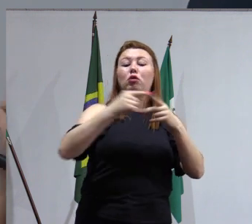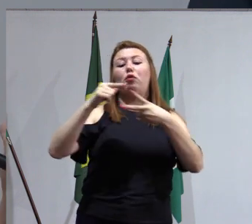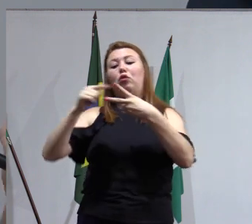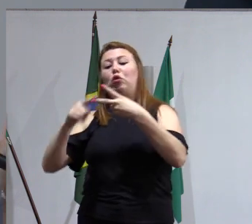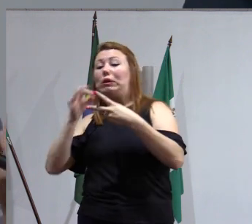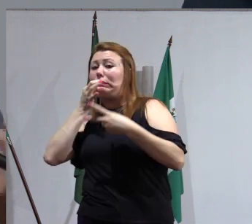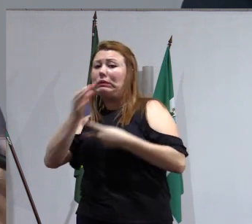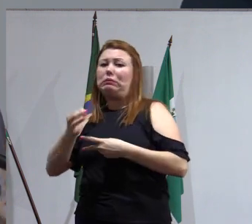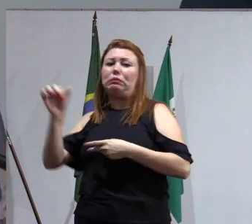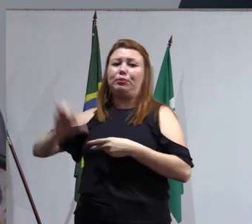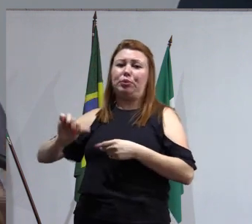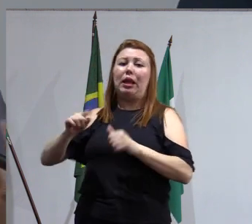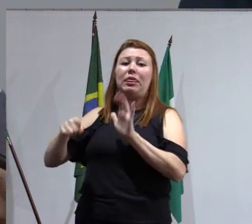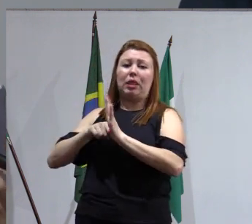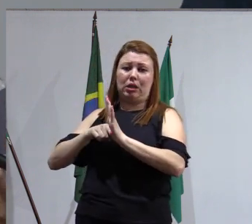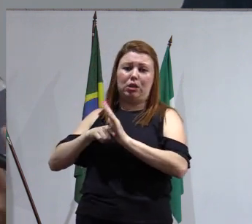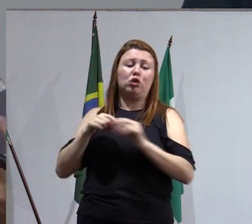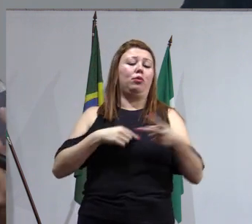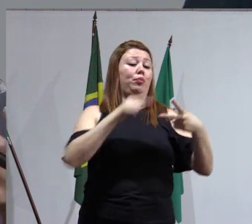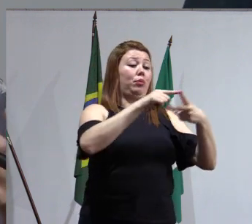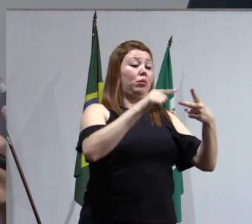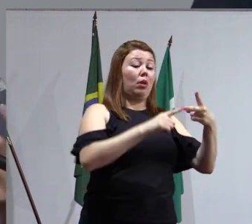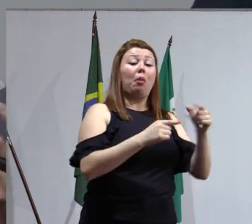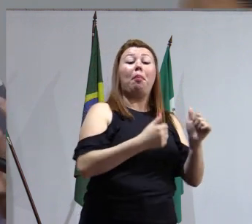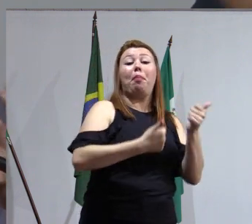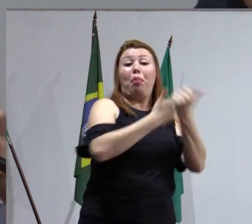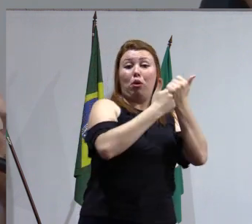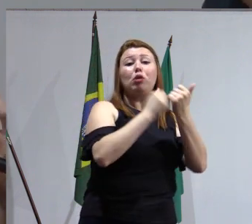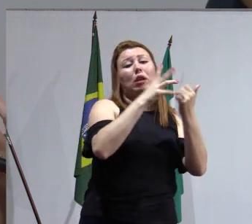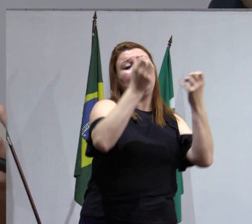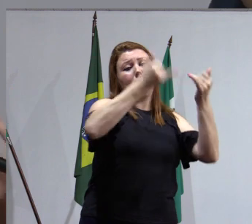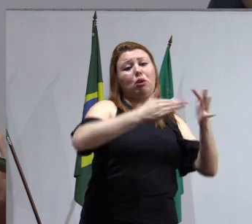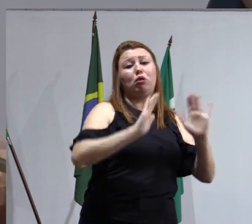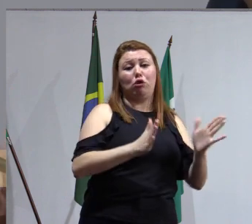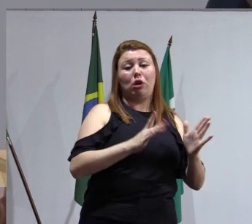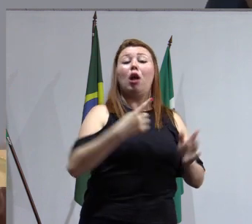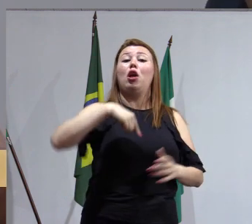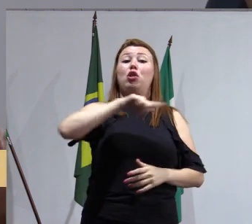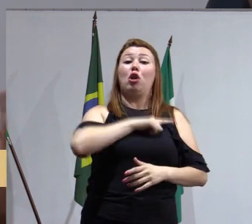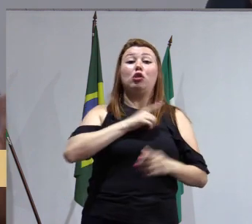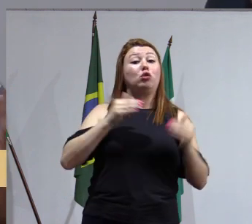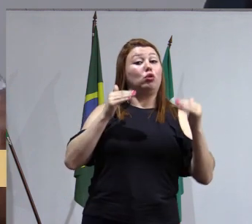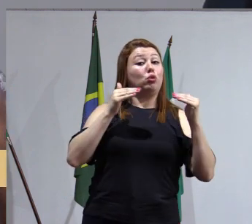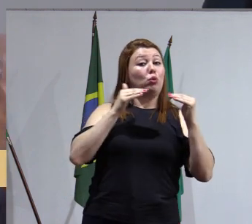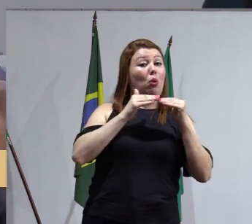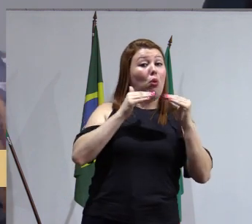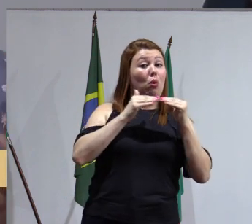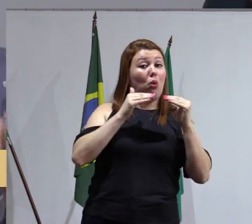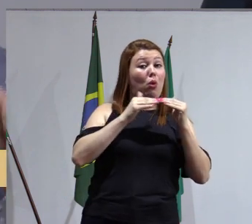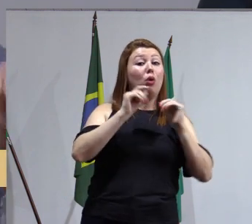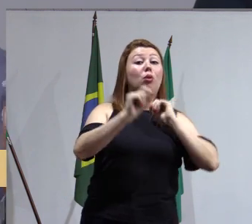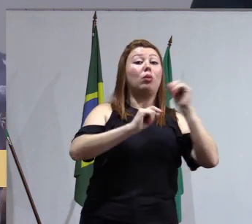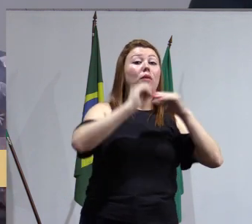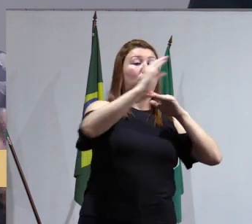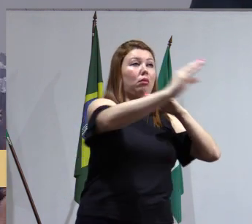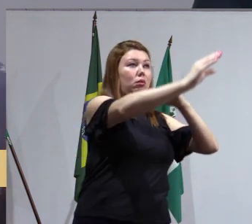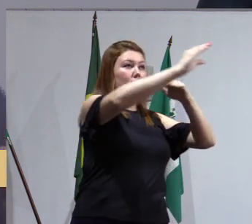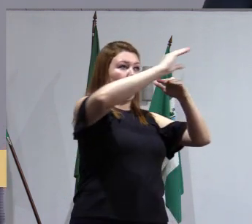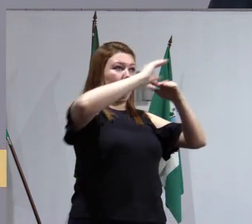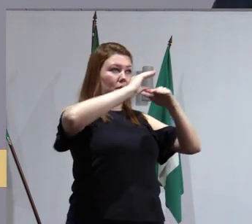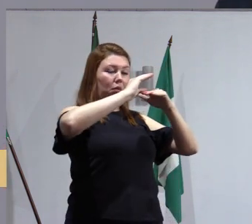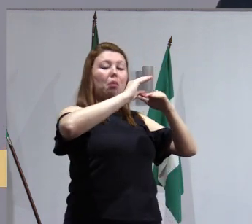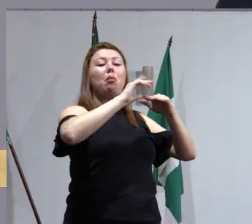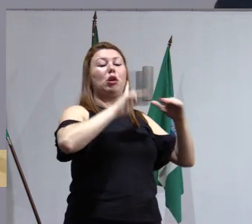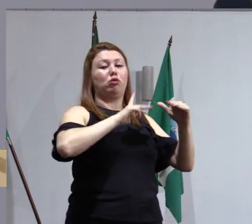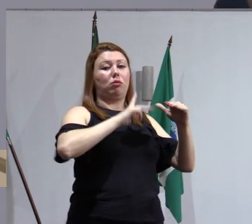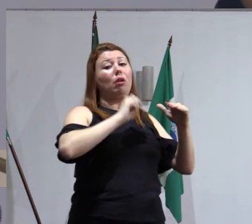E acredito que o Lelis já sumarizou um pouco os 2 pontos de apoio, que é que nós somos a favor do capital privado em si, mas nós não